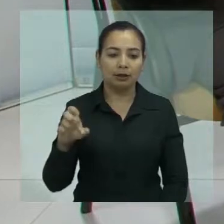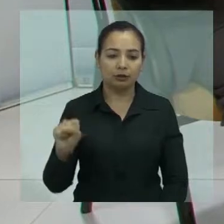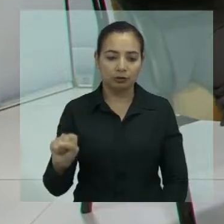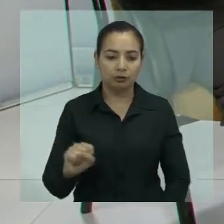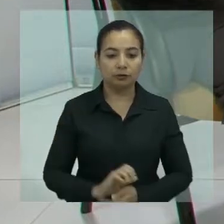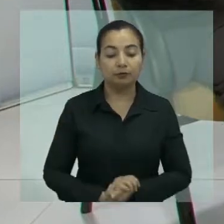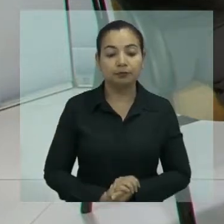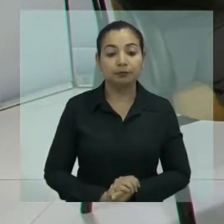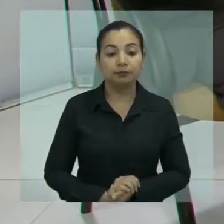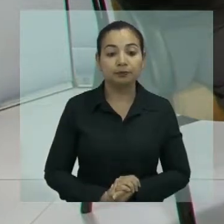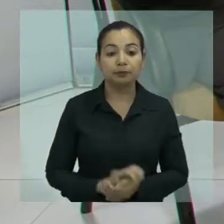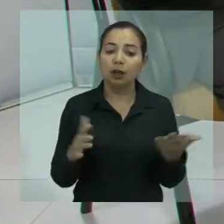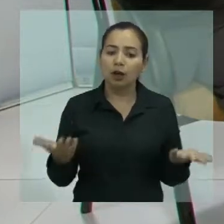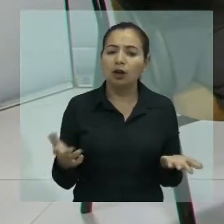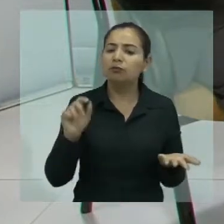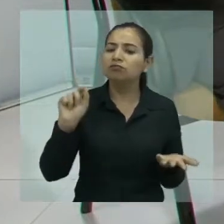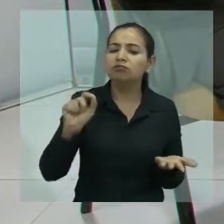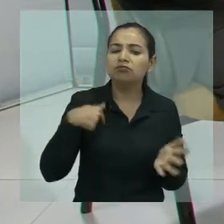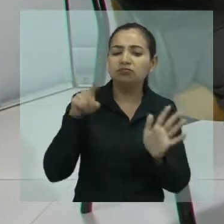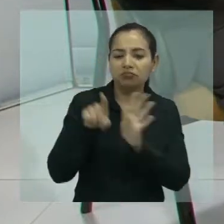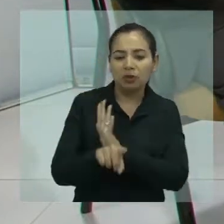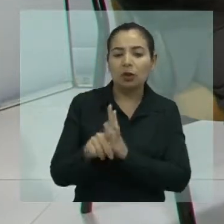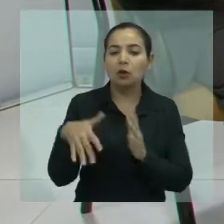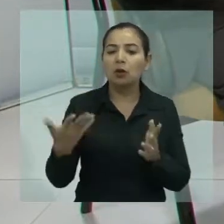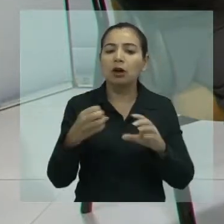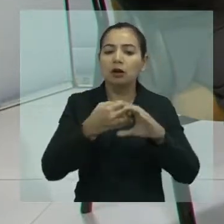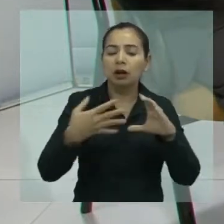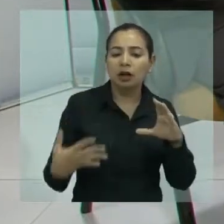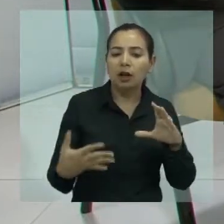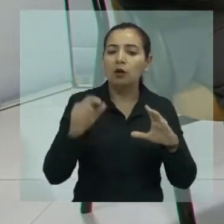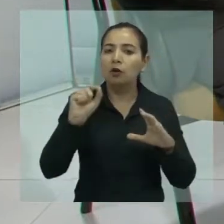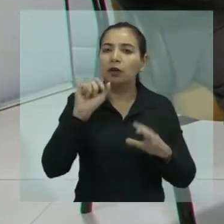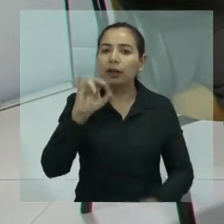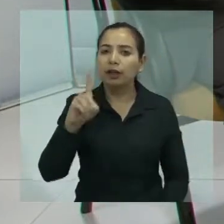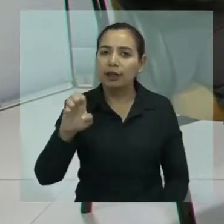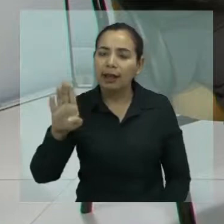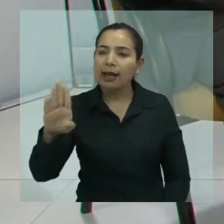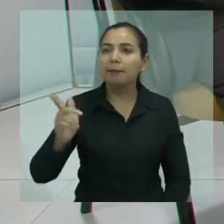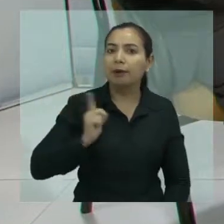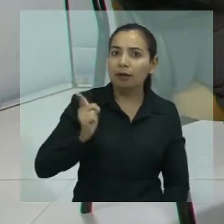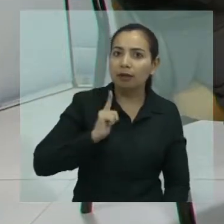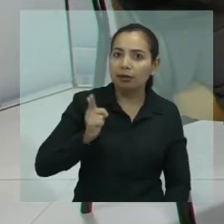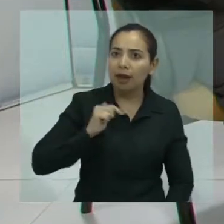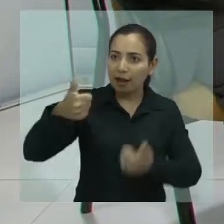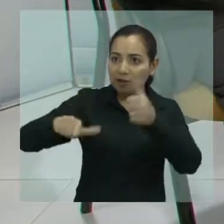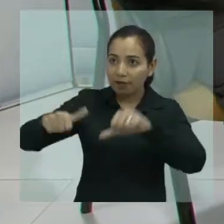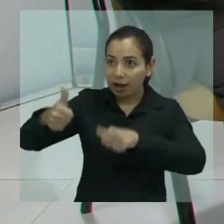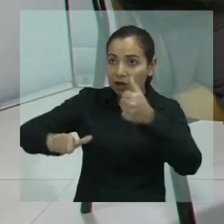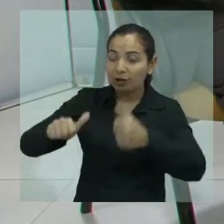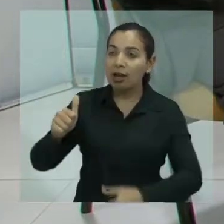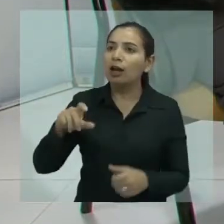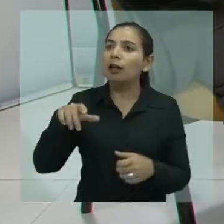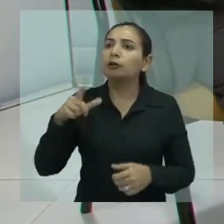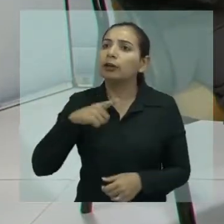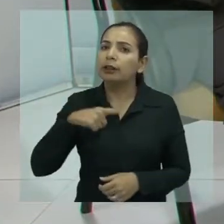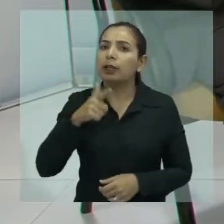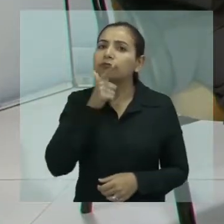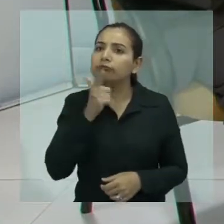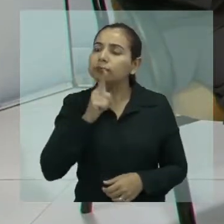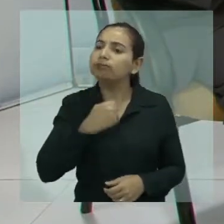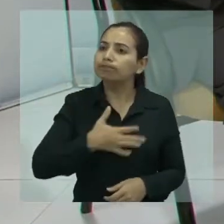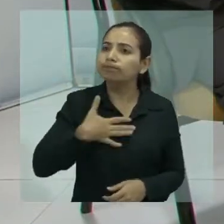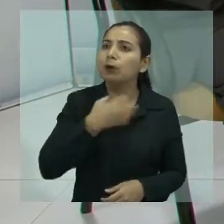Ceará, Roger Mendes. Secretário, qual é a característica assim, principal, né, das escolas